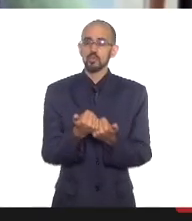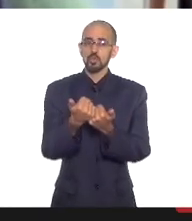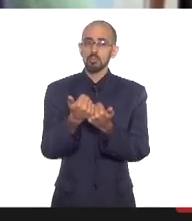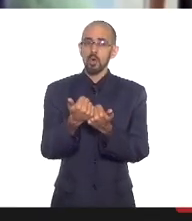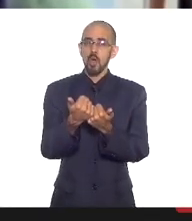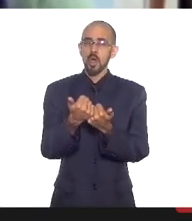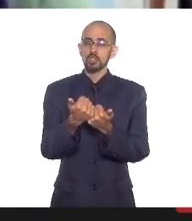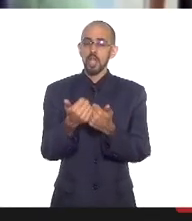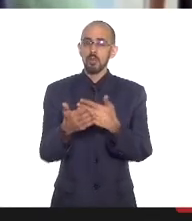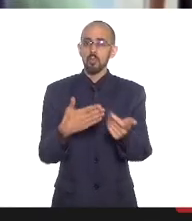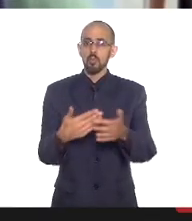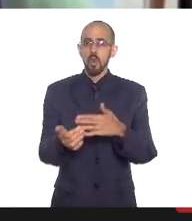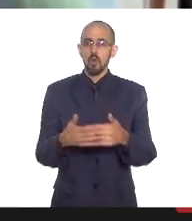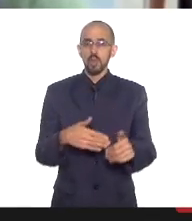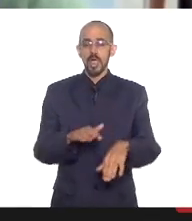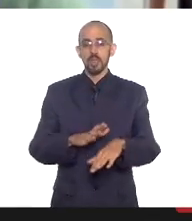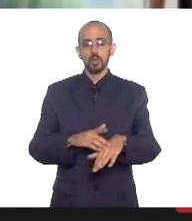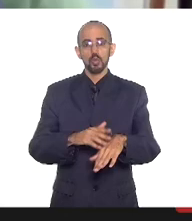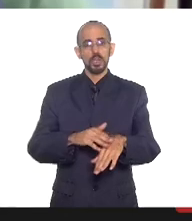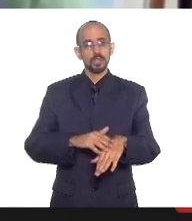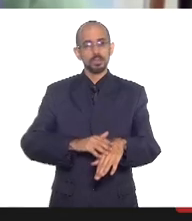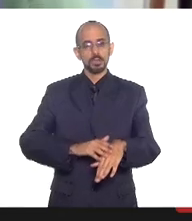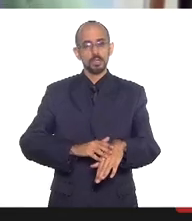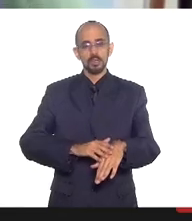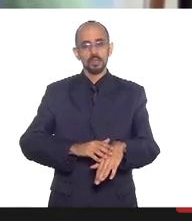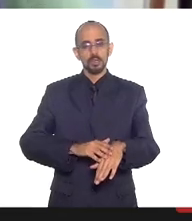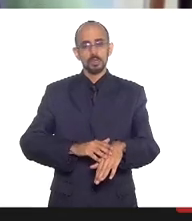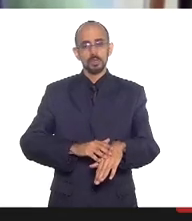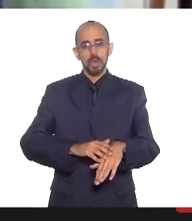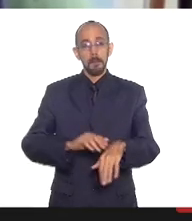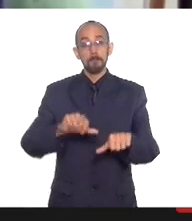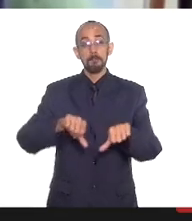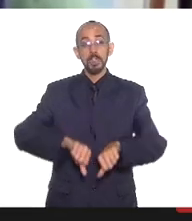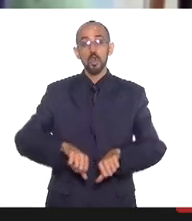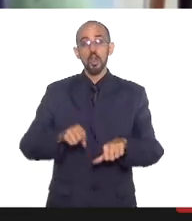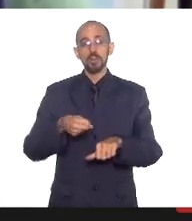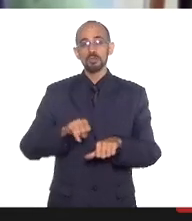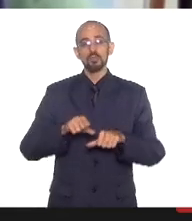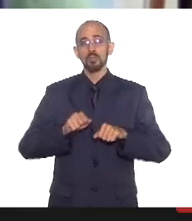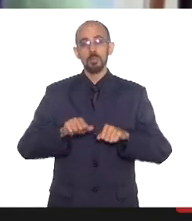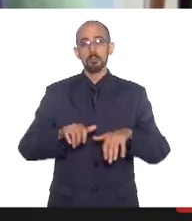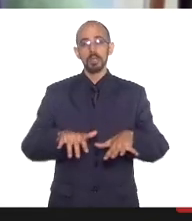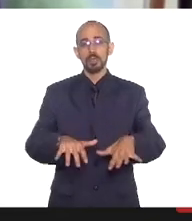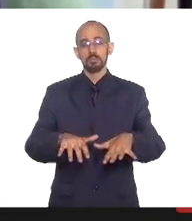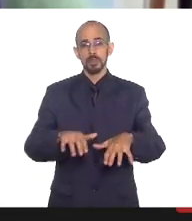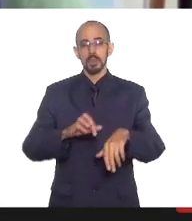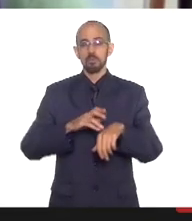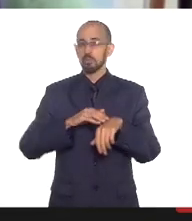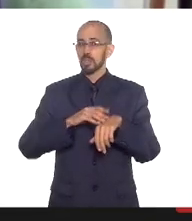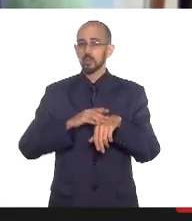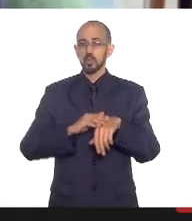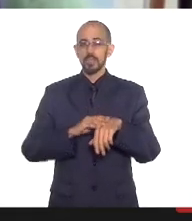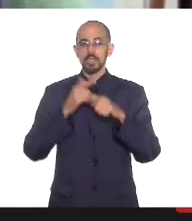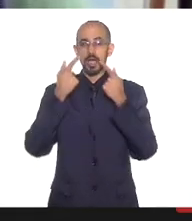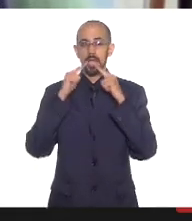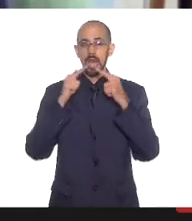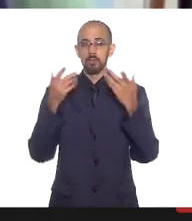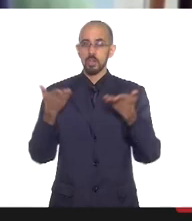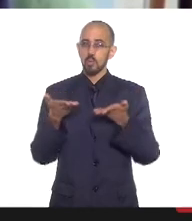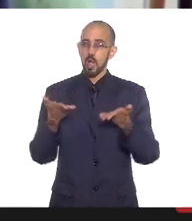a qualquer doença muito menos uma anemia muito menos a doença dessa gravidade que nós estamos vivendo